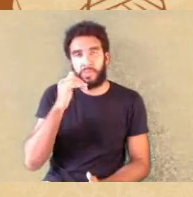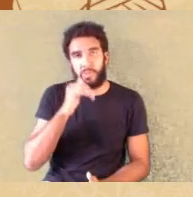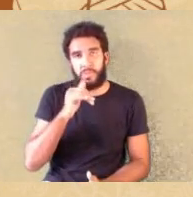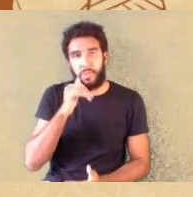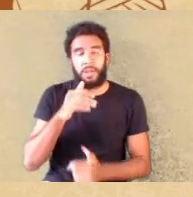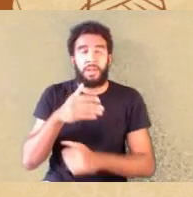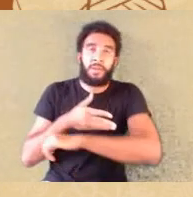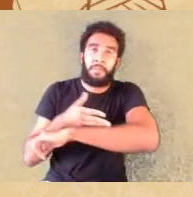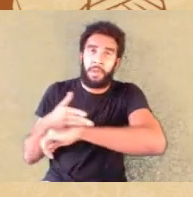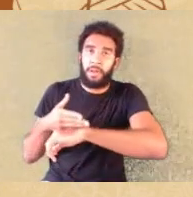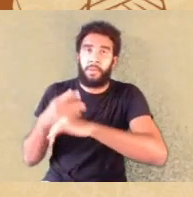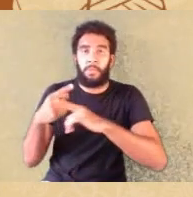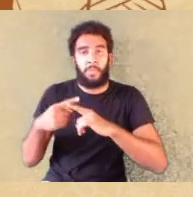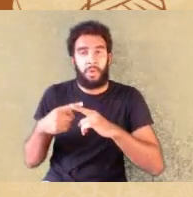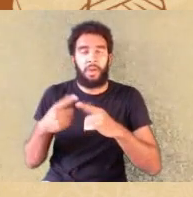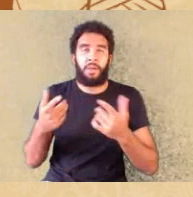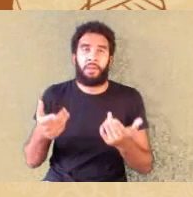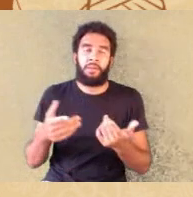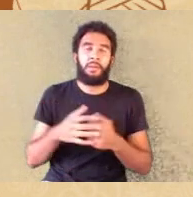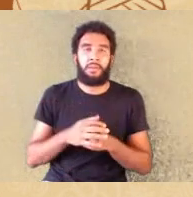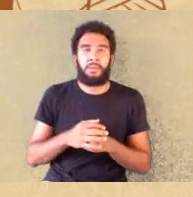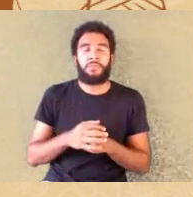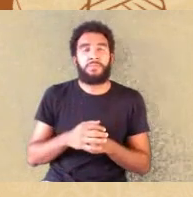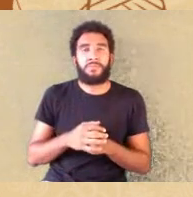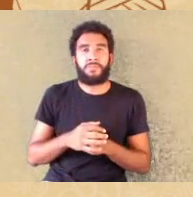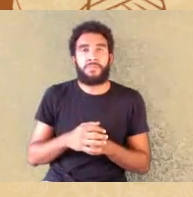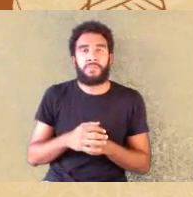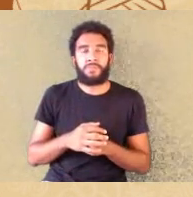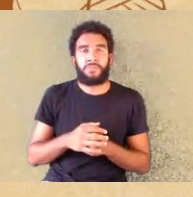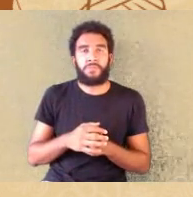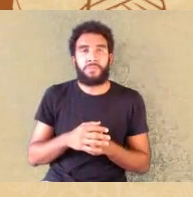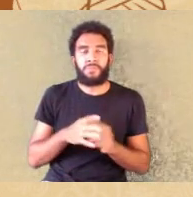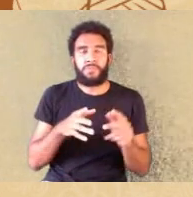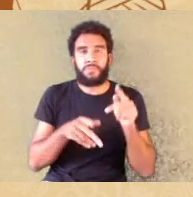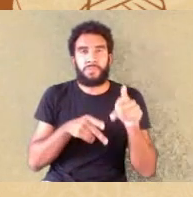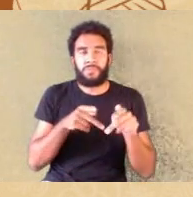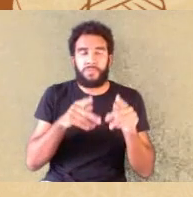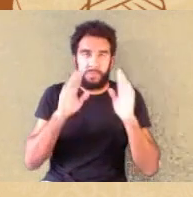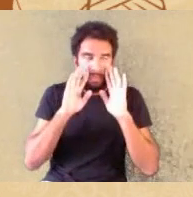população economicamente ativa seria para mulheres brancas,